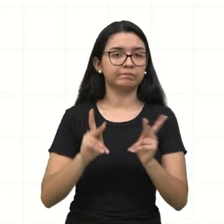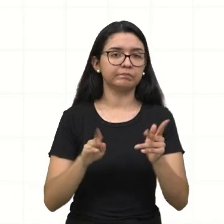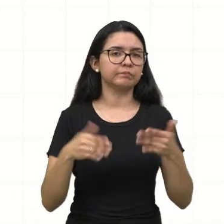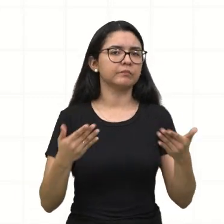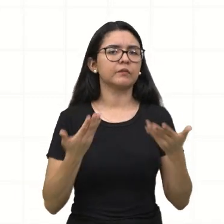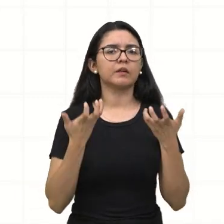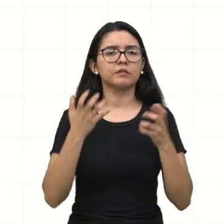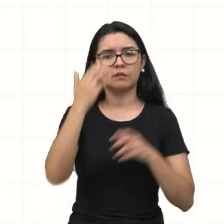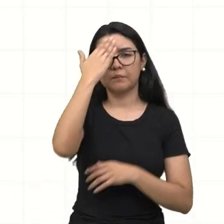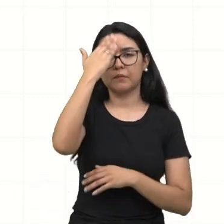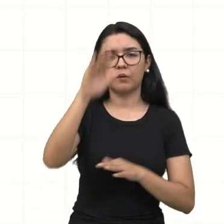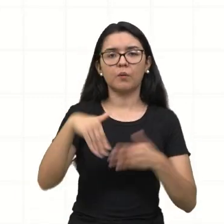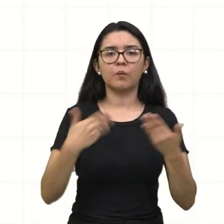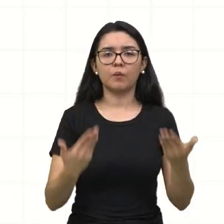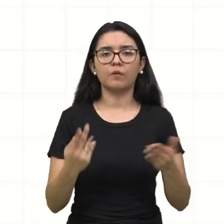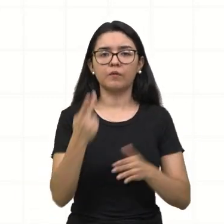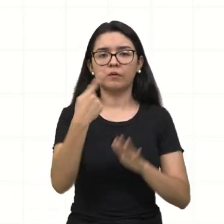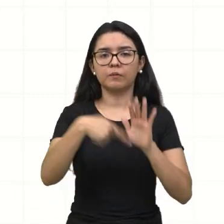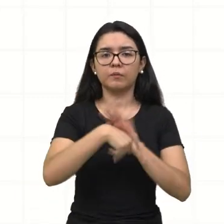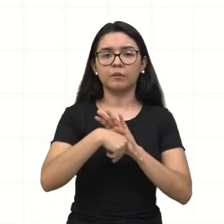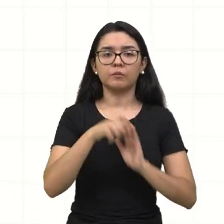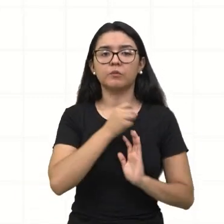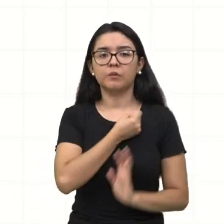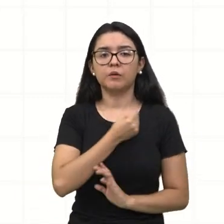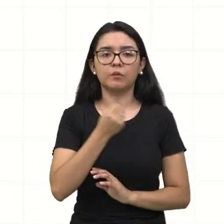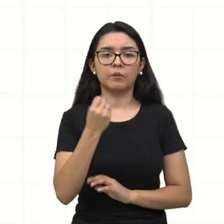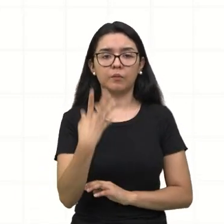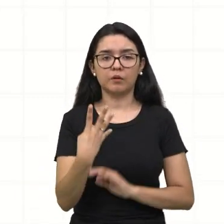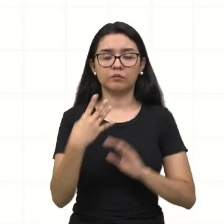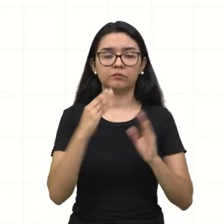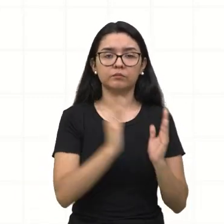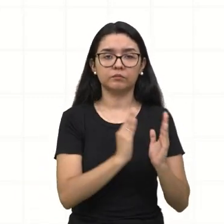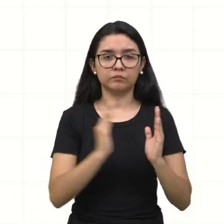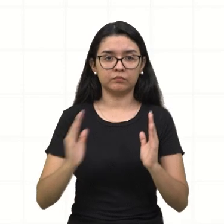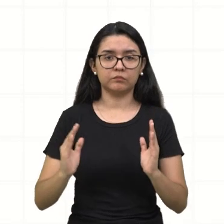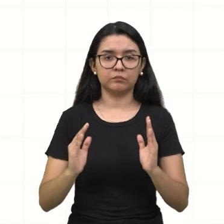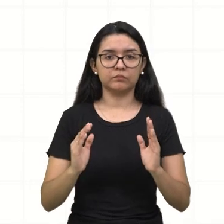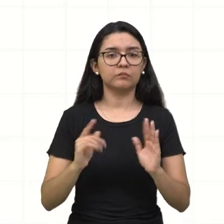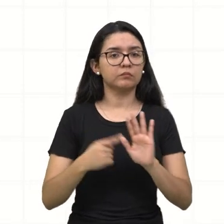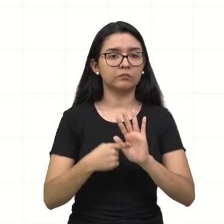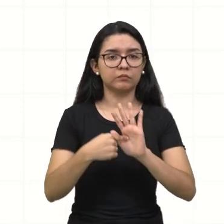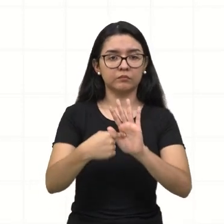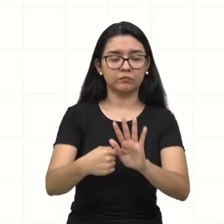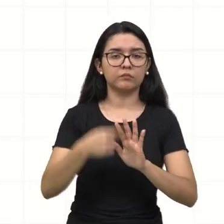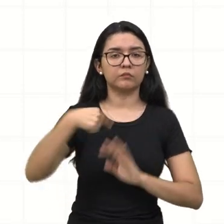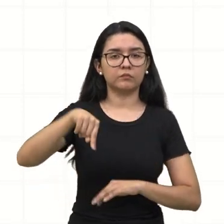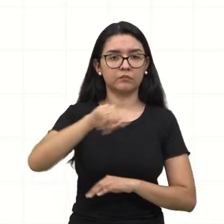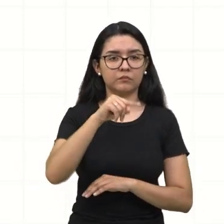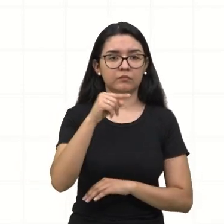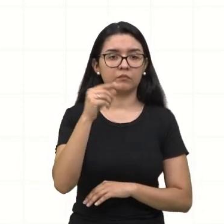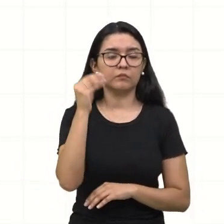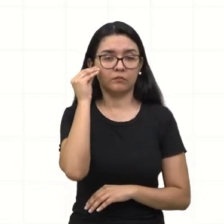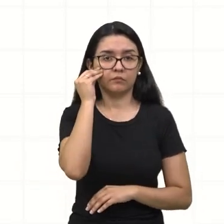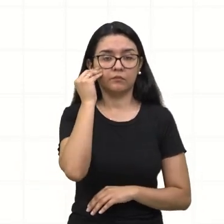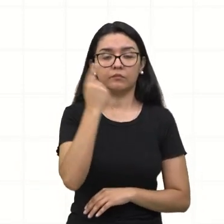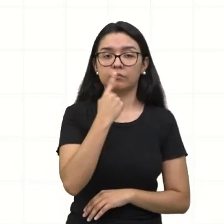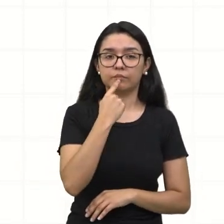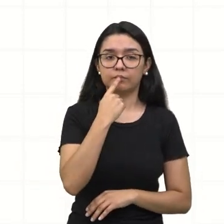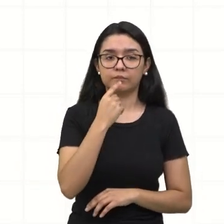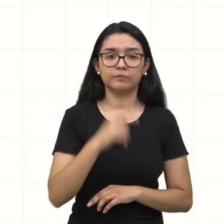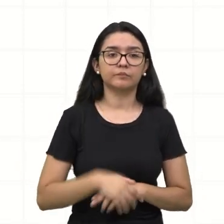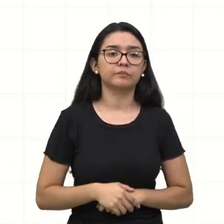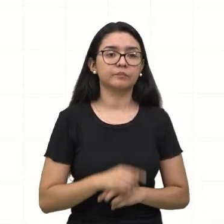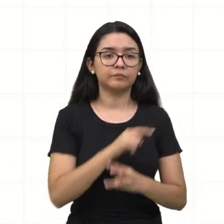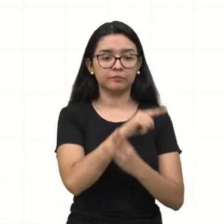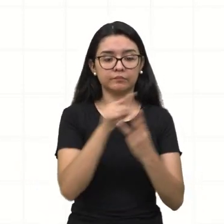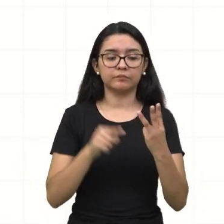quer saber aqui qual é o valor da posição do algarismo 4. Está aqui em destaque. Lembrando que esses 3 primeiros números, né, pertencem